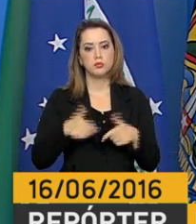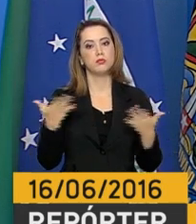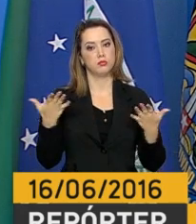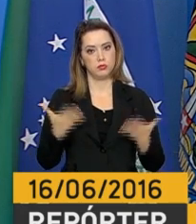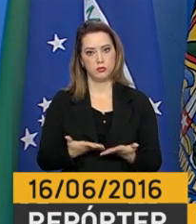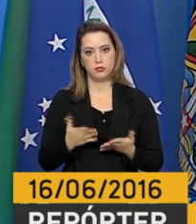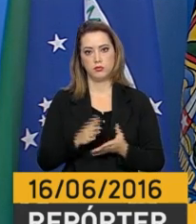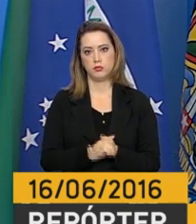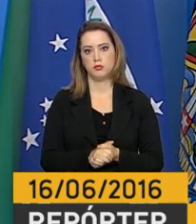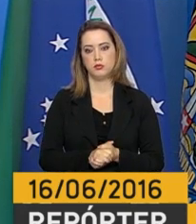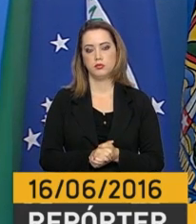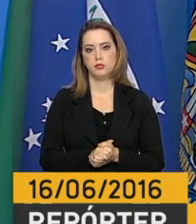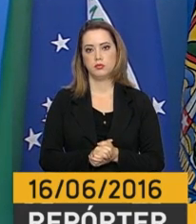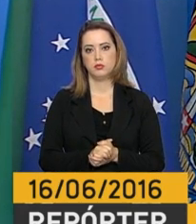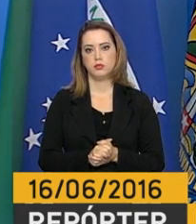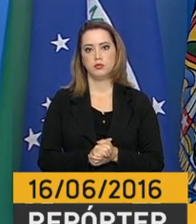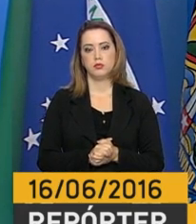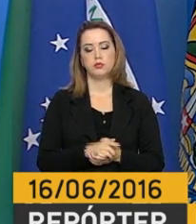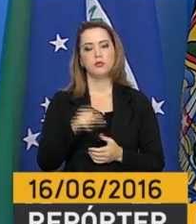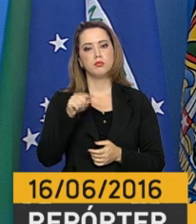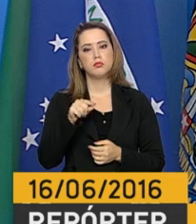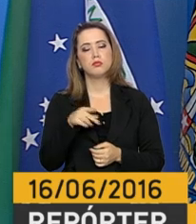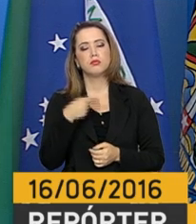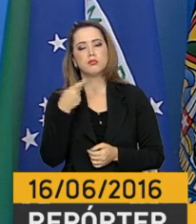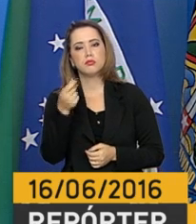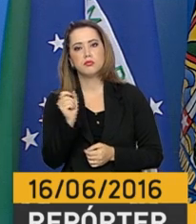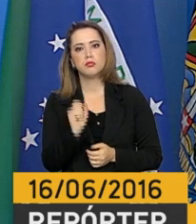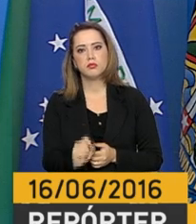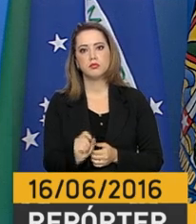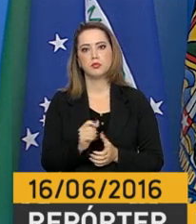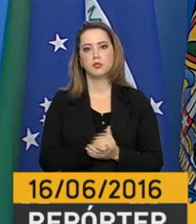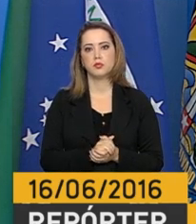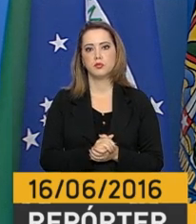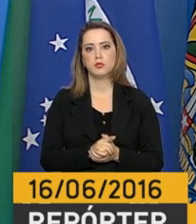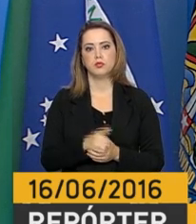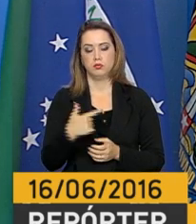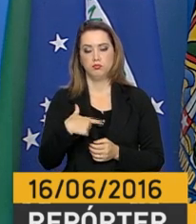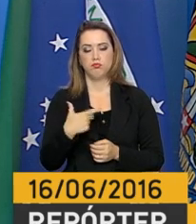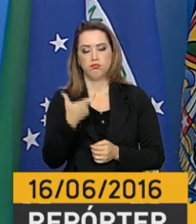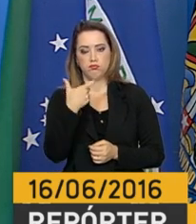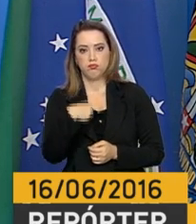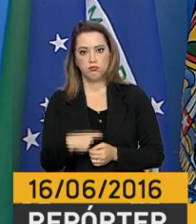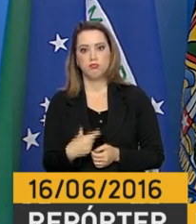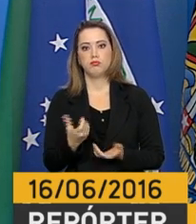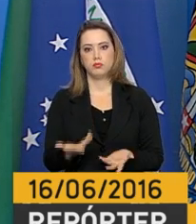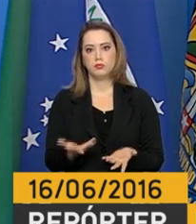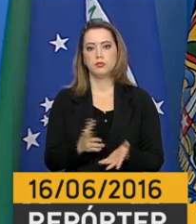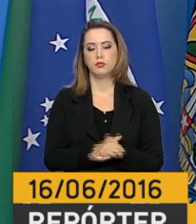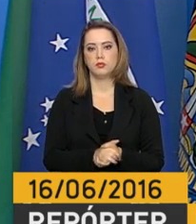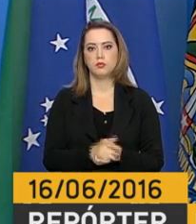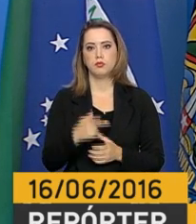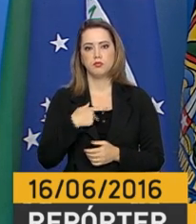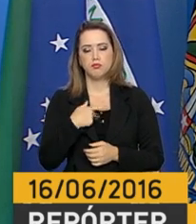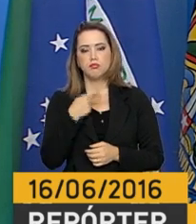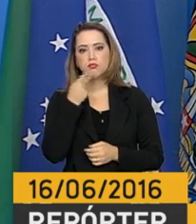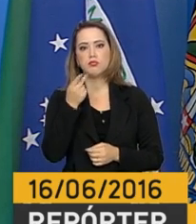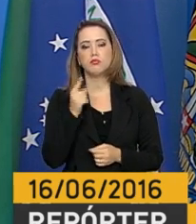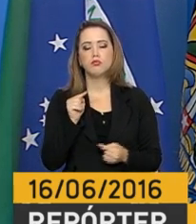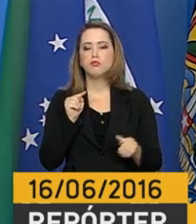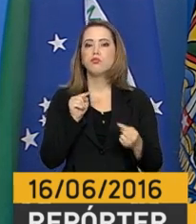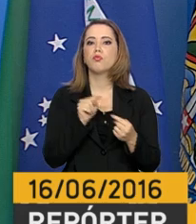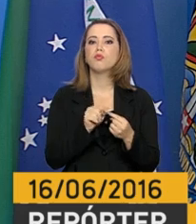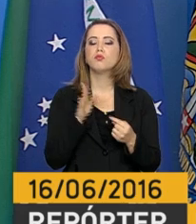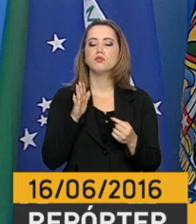exercer. E ao falar como ser humano, eu quero me dirigir à minha